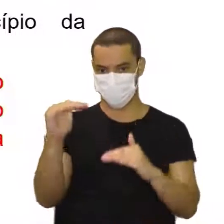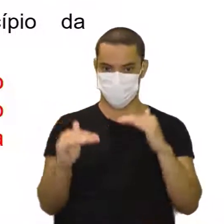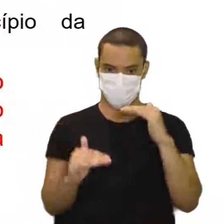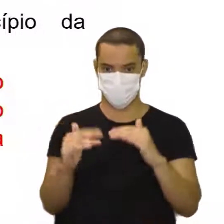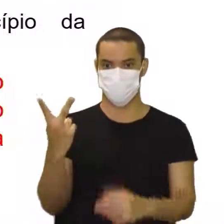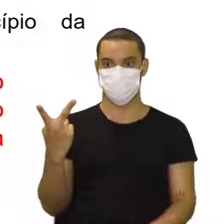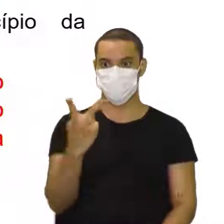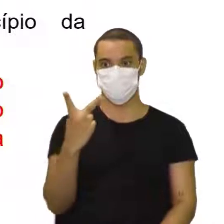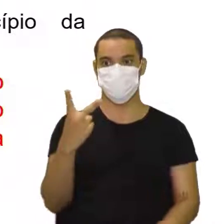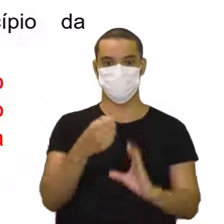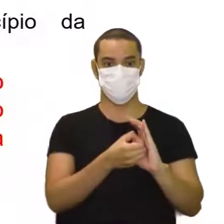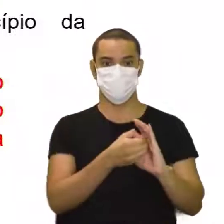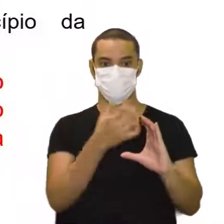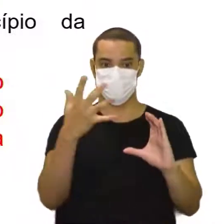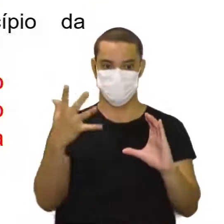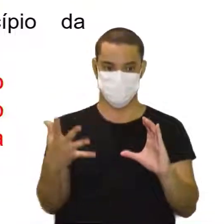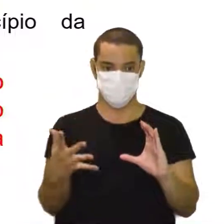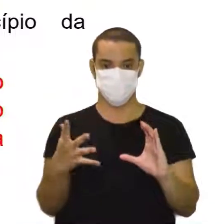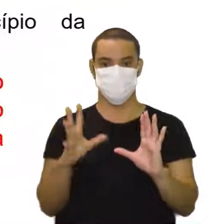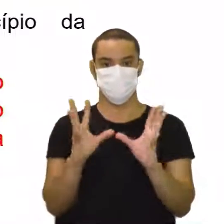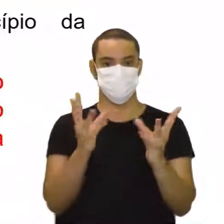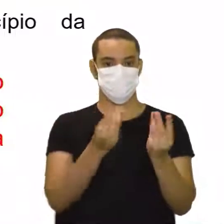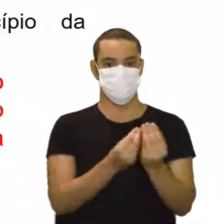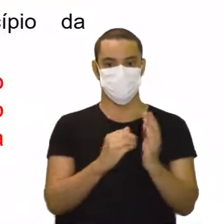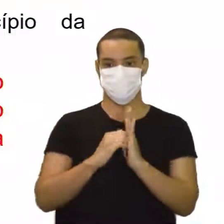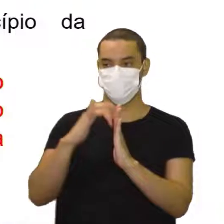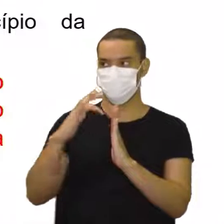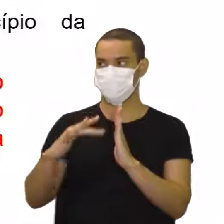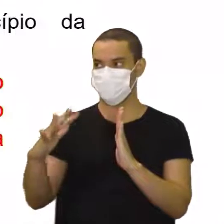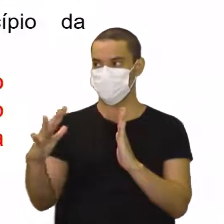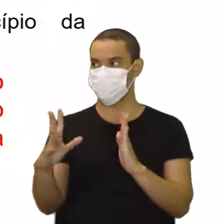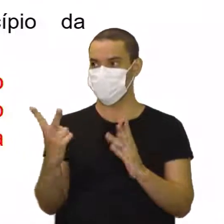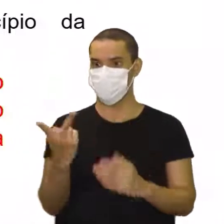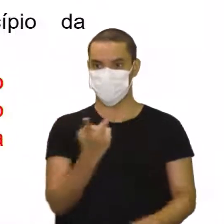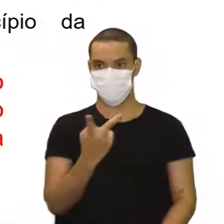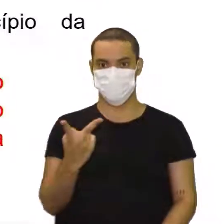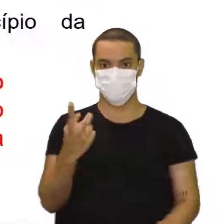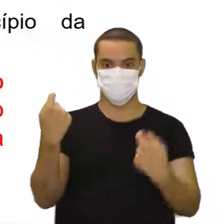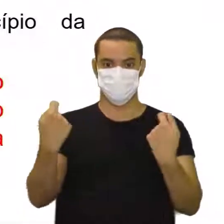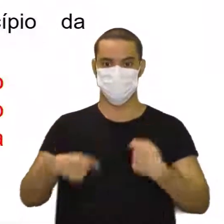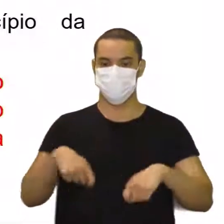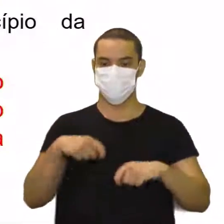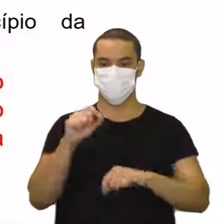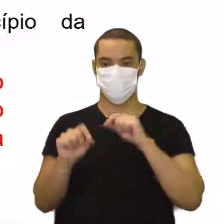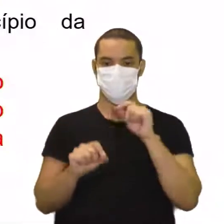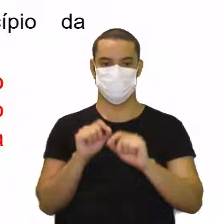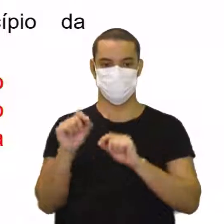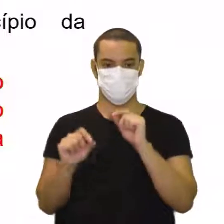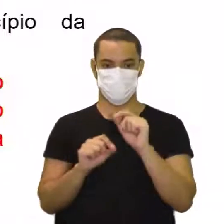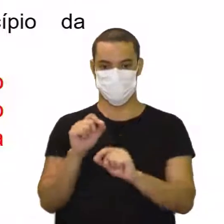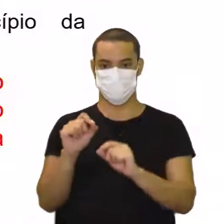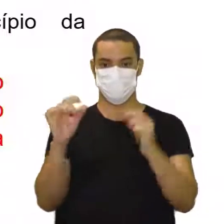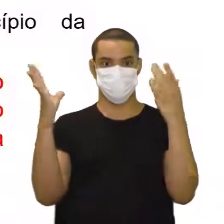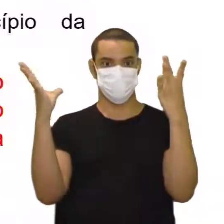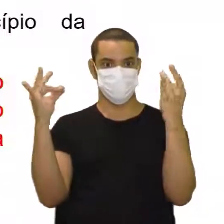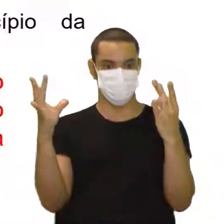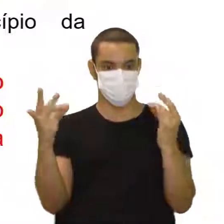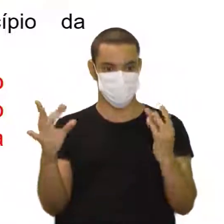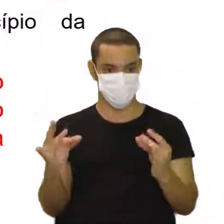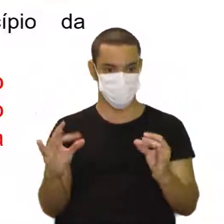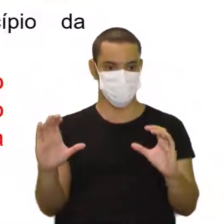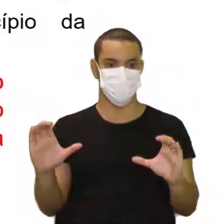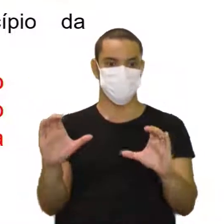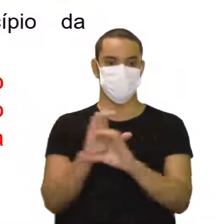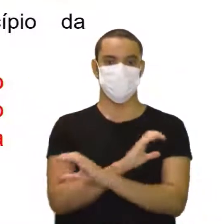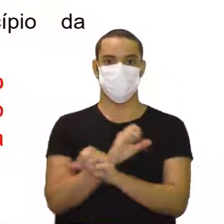os aspectos, o corpuscular e o ondulatório, são necessários para uma descrição completa